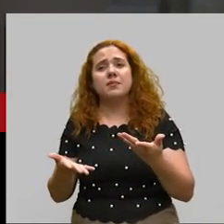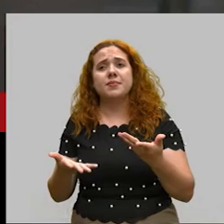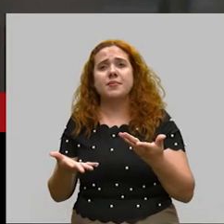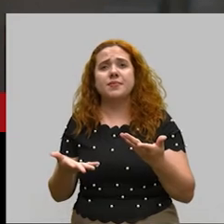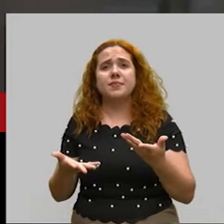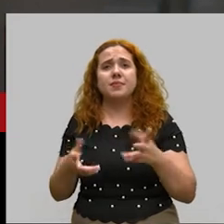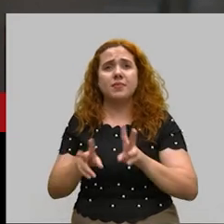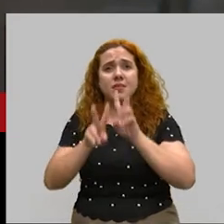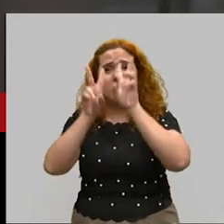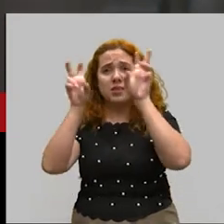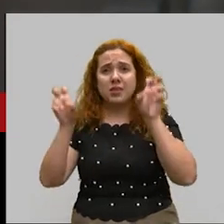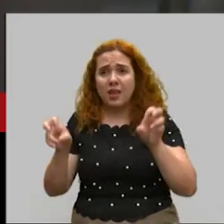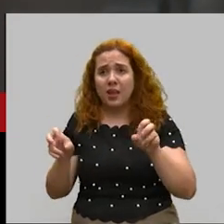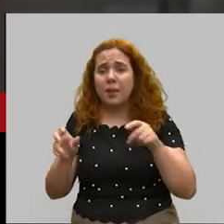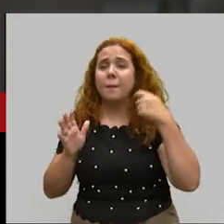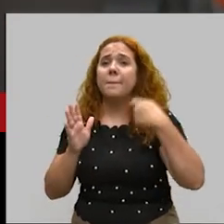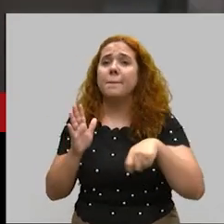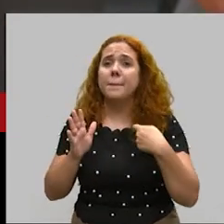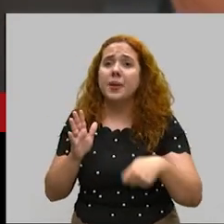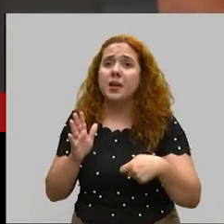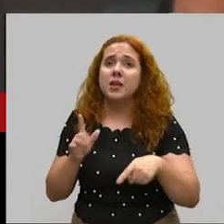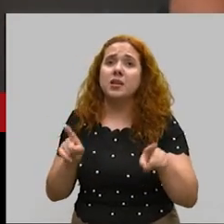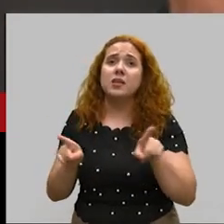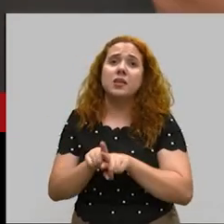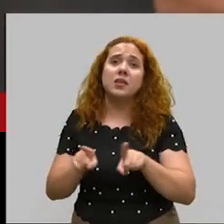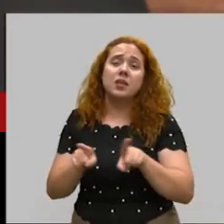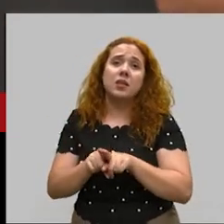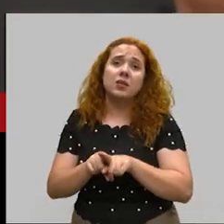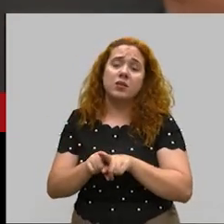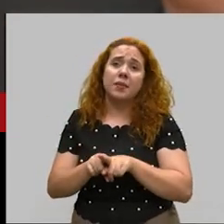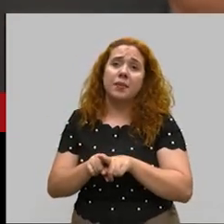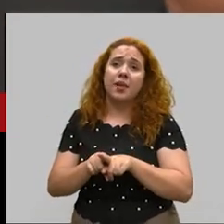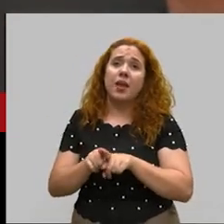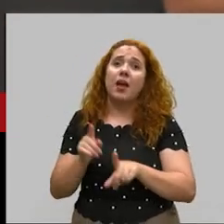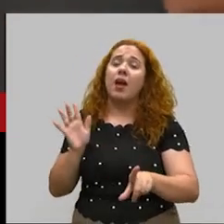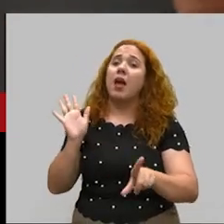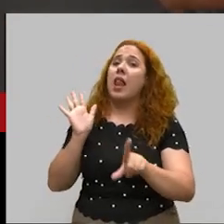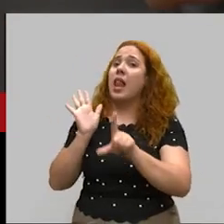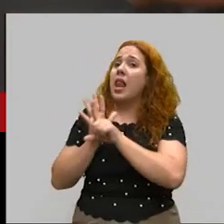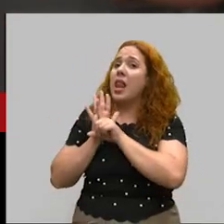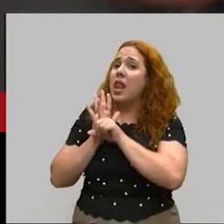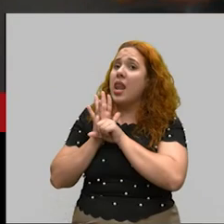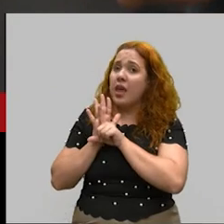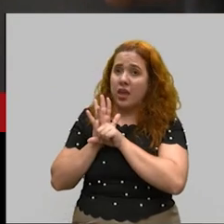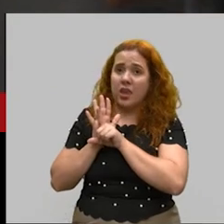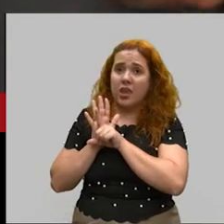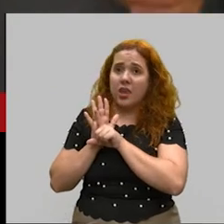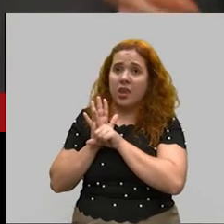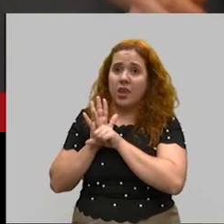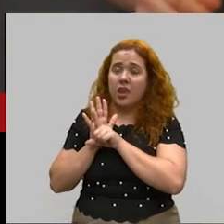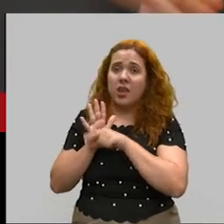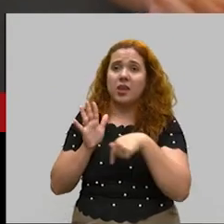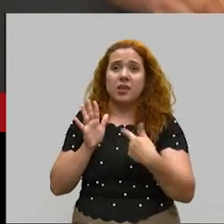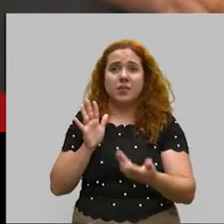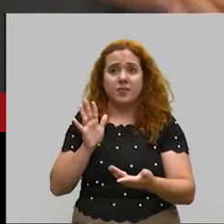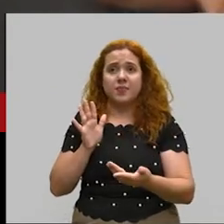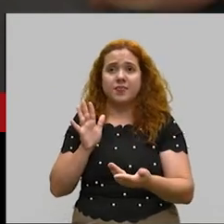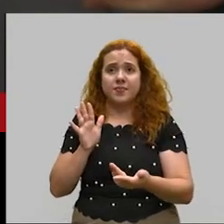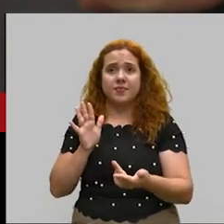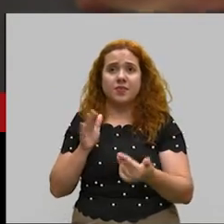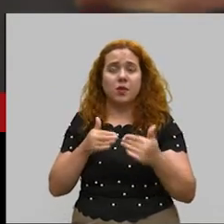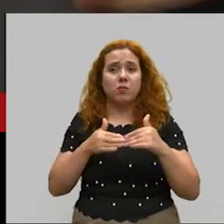o tema é demandas e o Marco legal da Educação do campo em vista de se